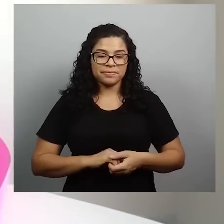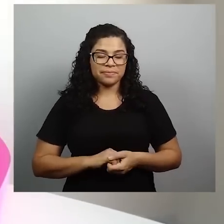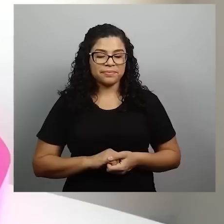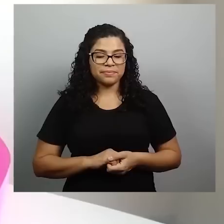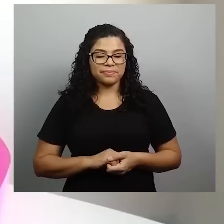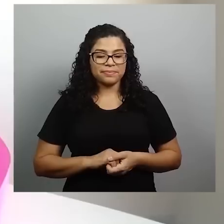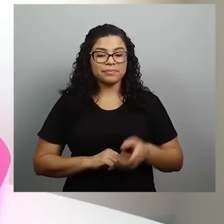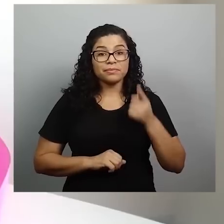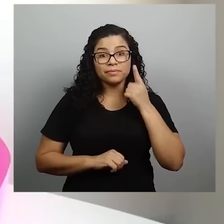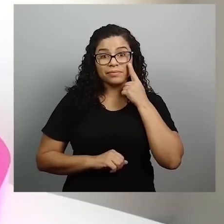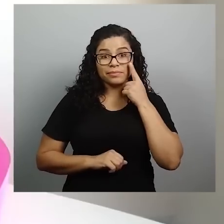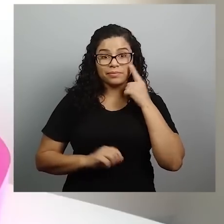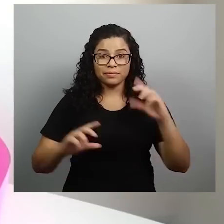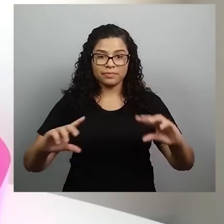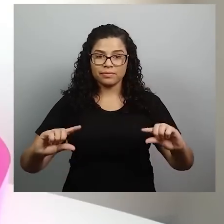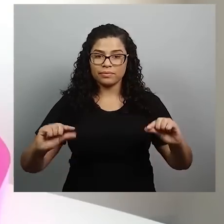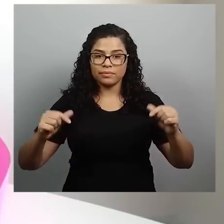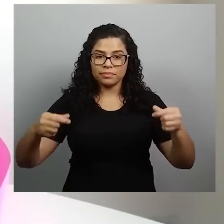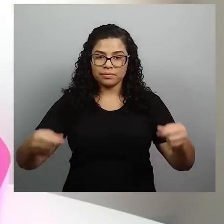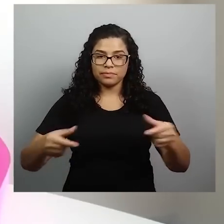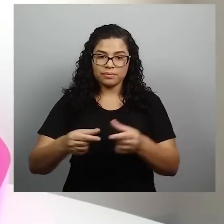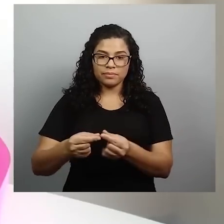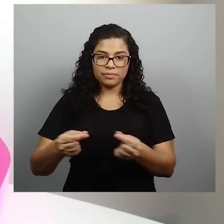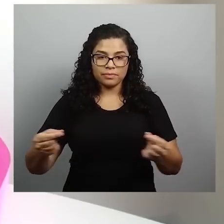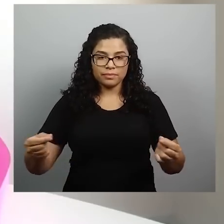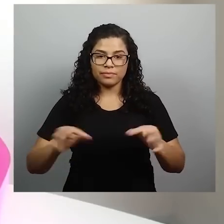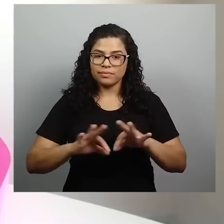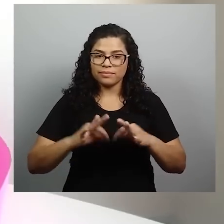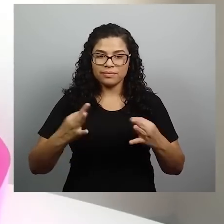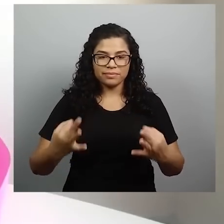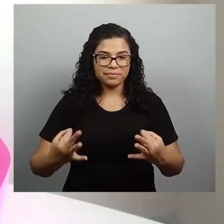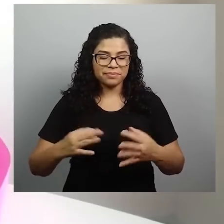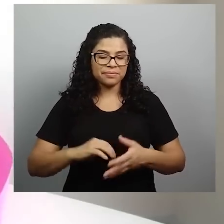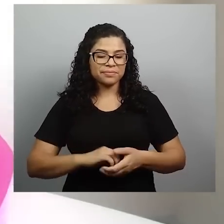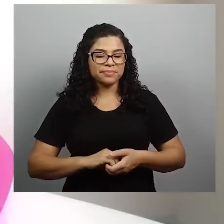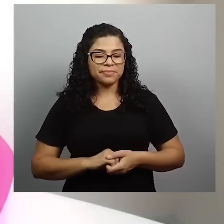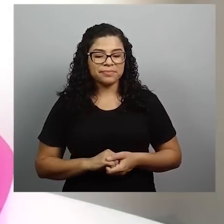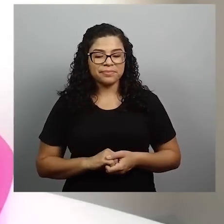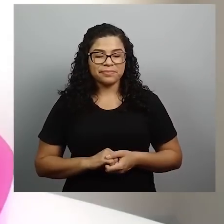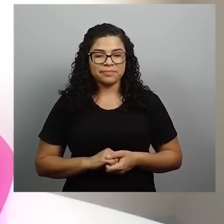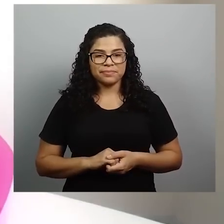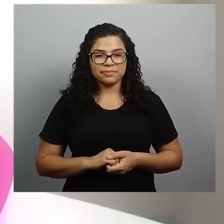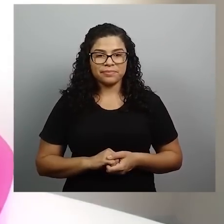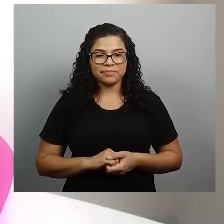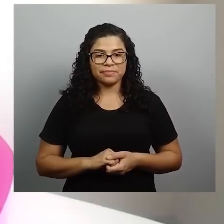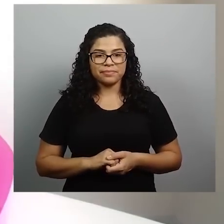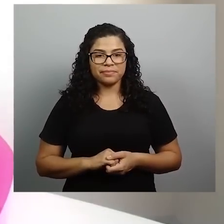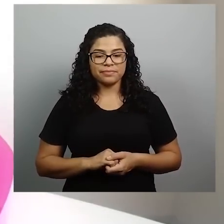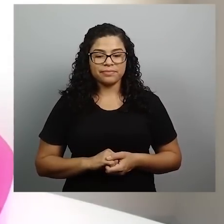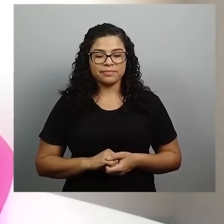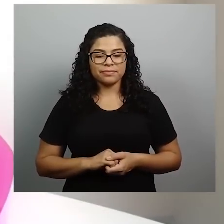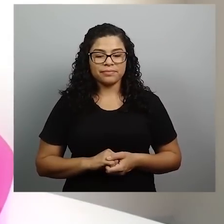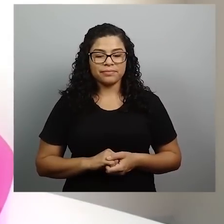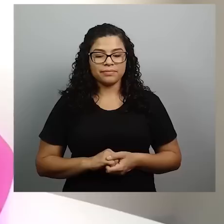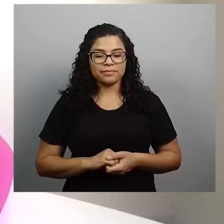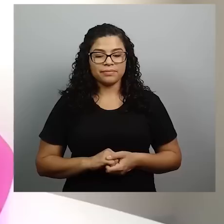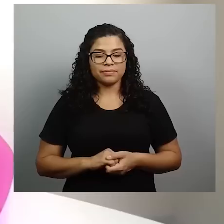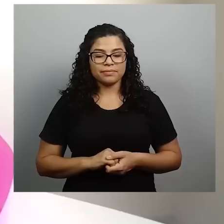Assim. Olhem só essa dobradura, tá vendo? Foi dividido ao meio.